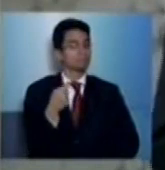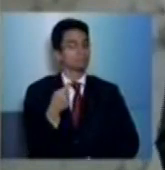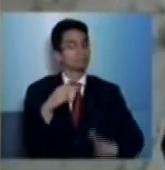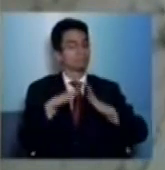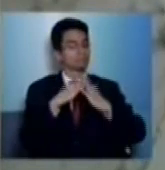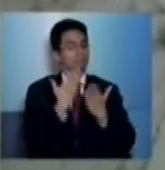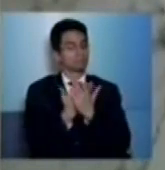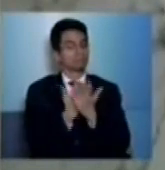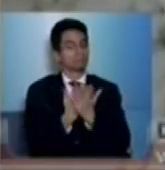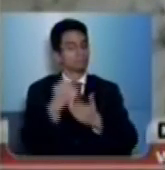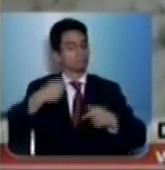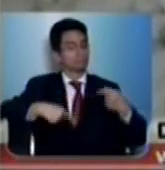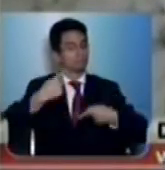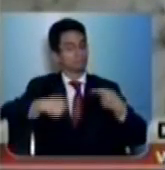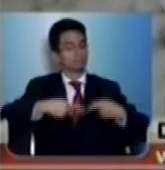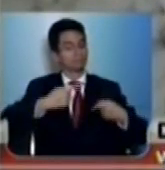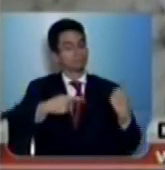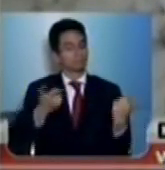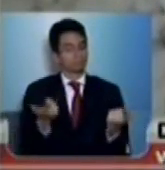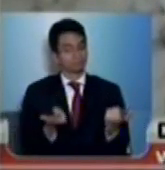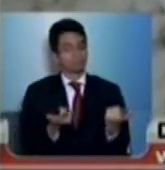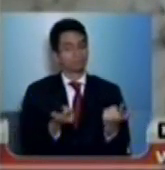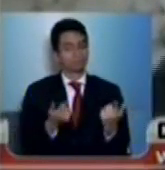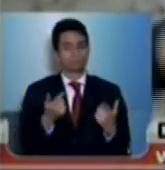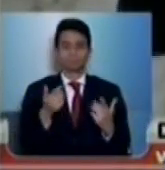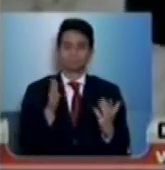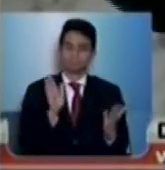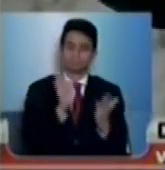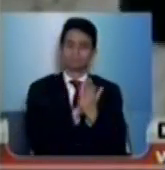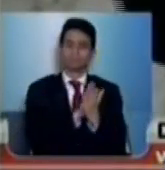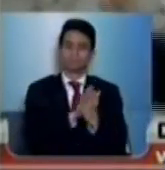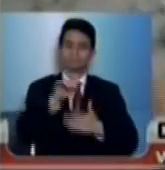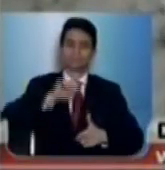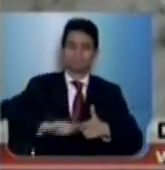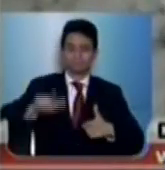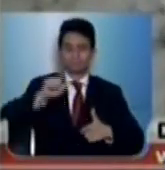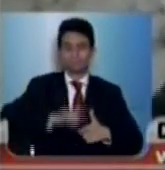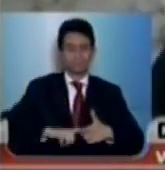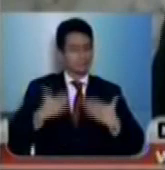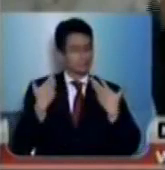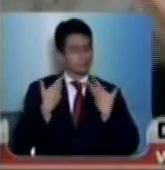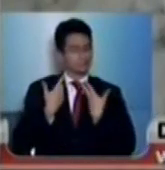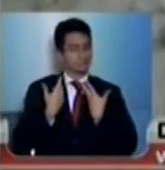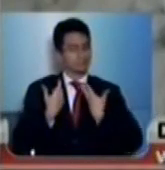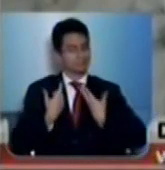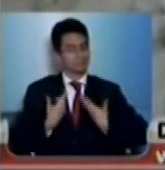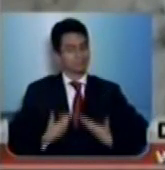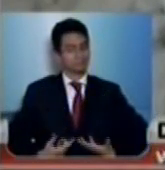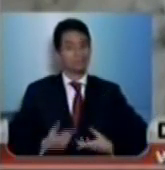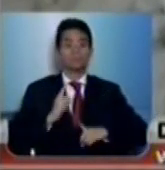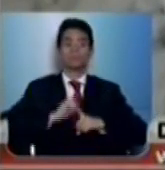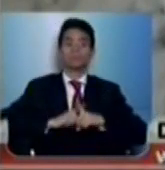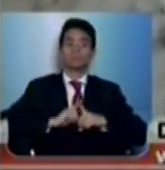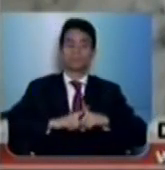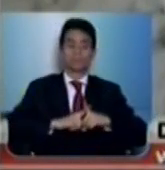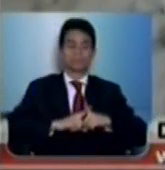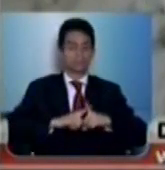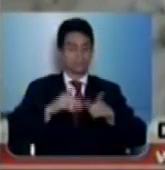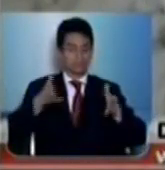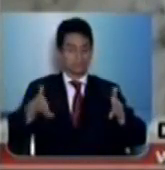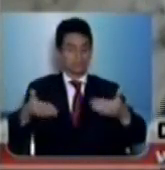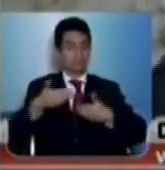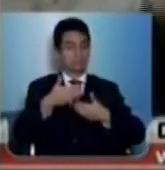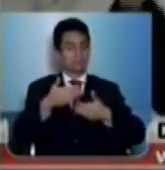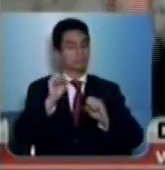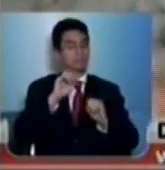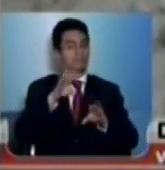pública de ensino também eh enfrentamos o adoecimento no trabalho por conta da superlotação de salas mas